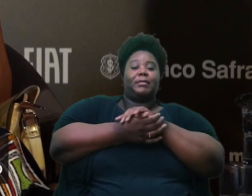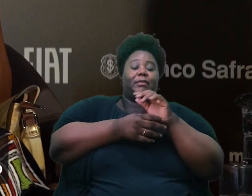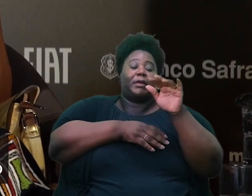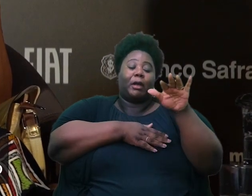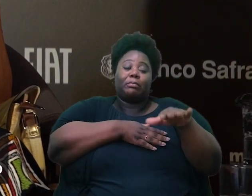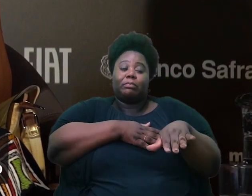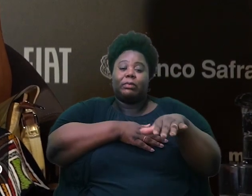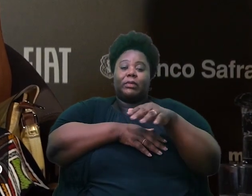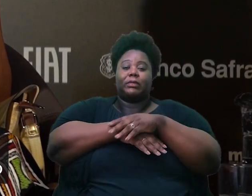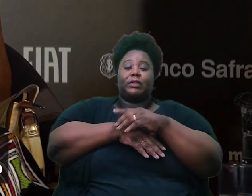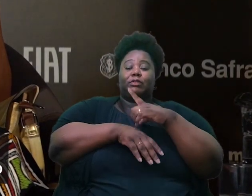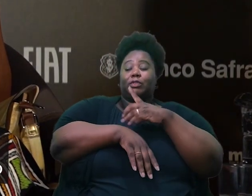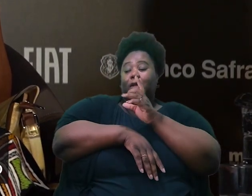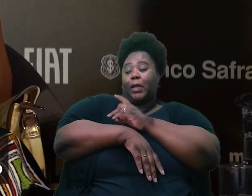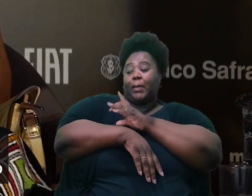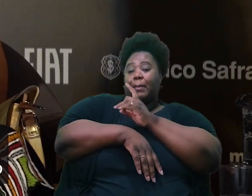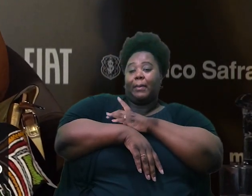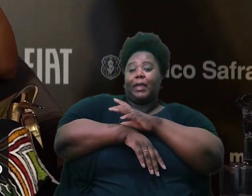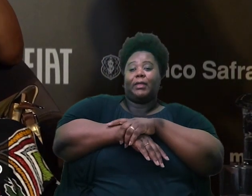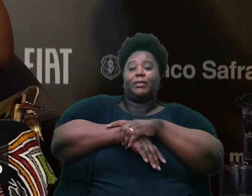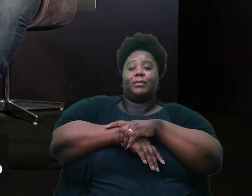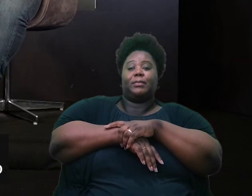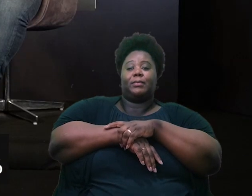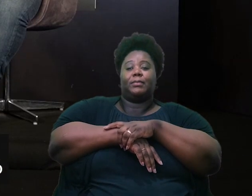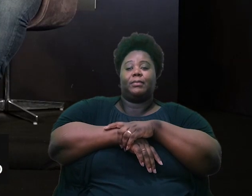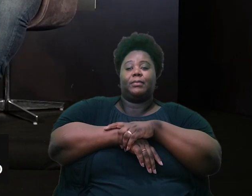então tinha muito medo, inclusive de assombração.